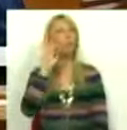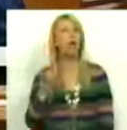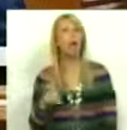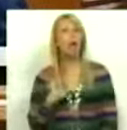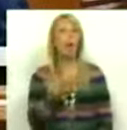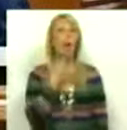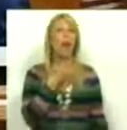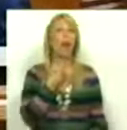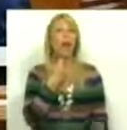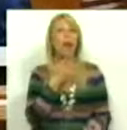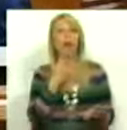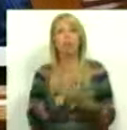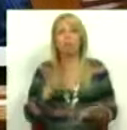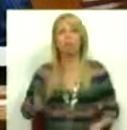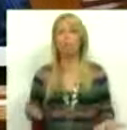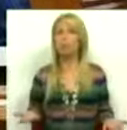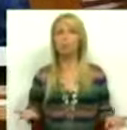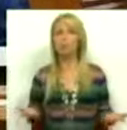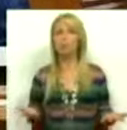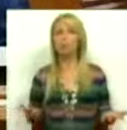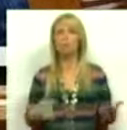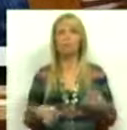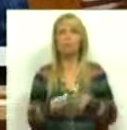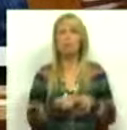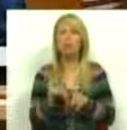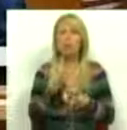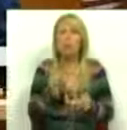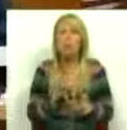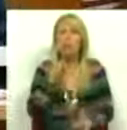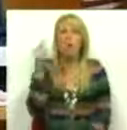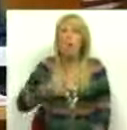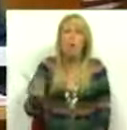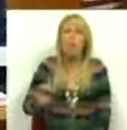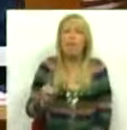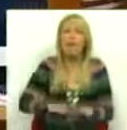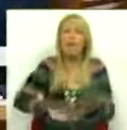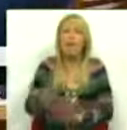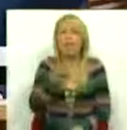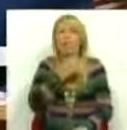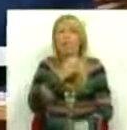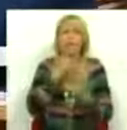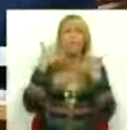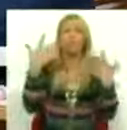política, não pode, ou melhor, não deve, valer tudo, disse.